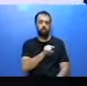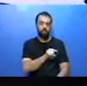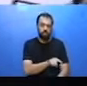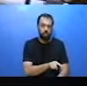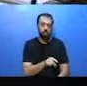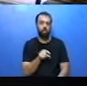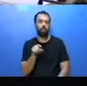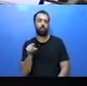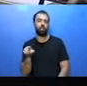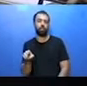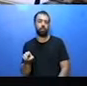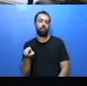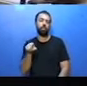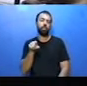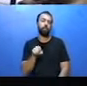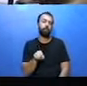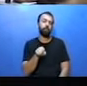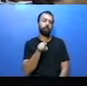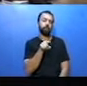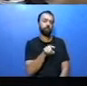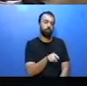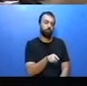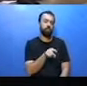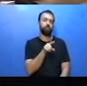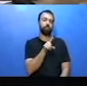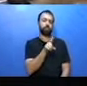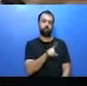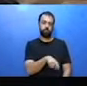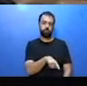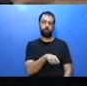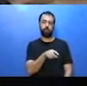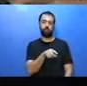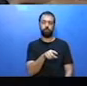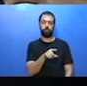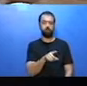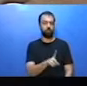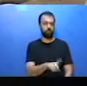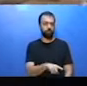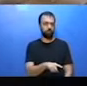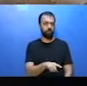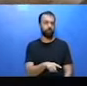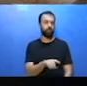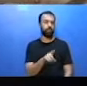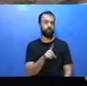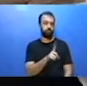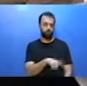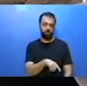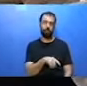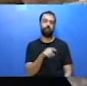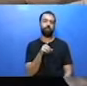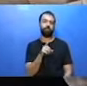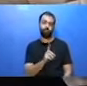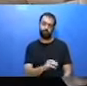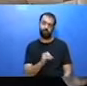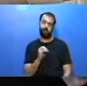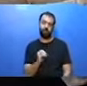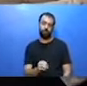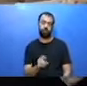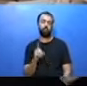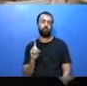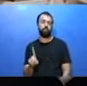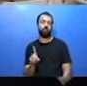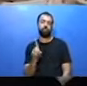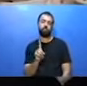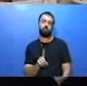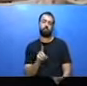três quatro cinco seis sete oito nove